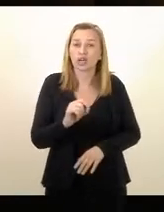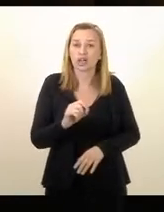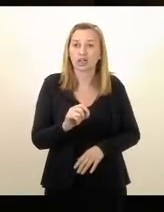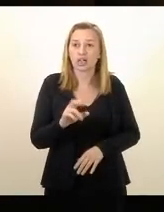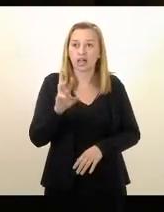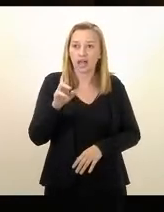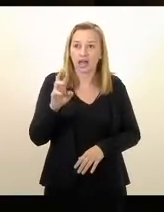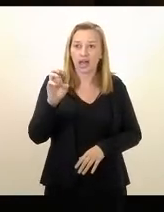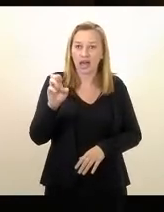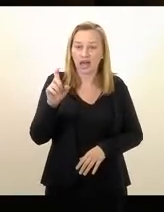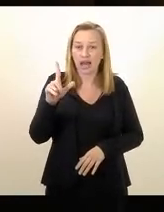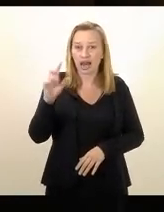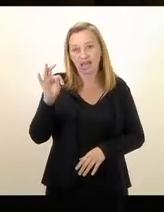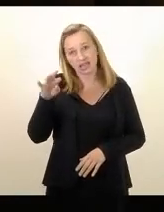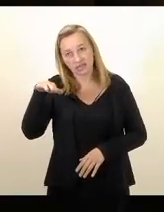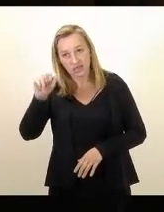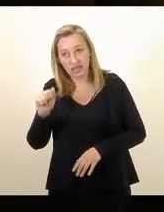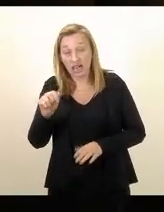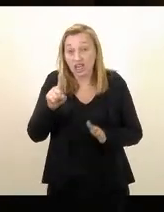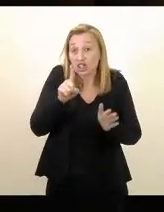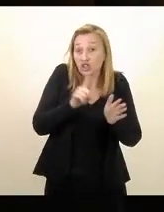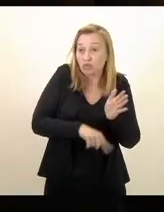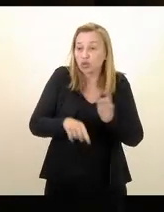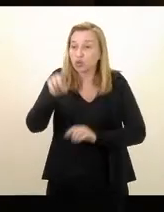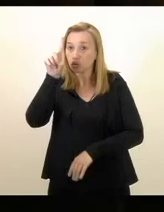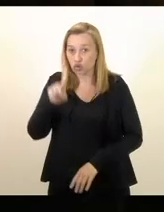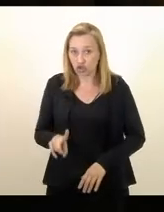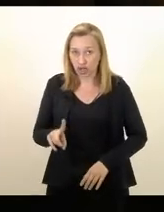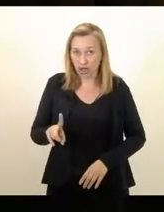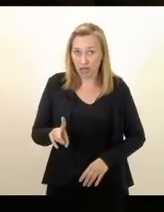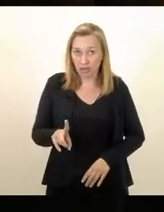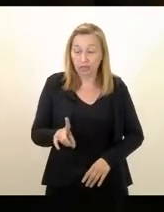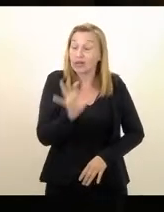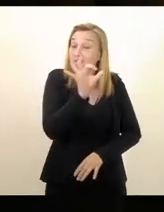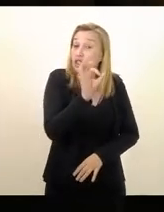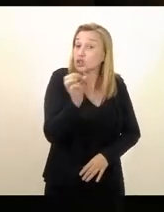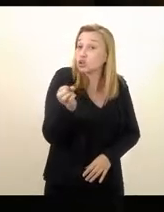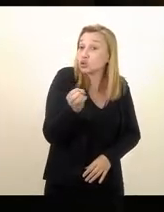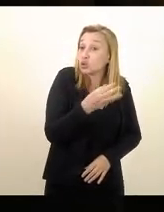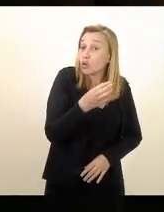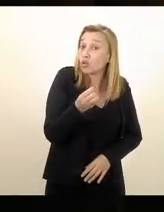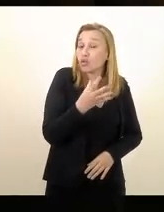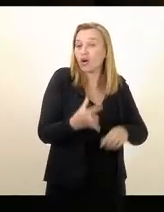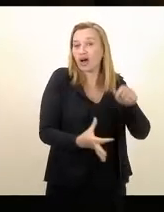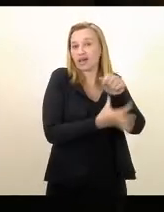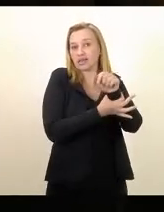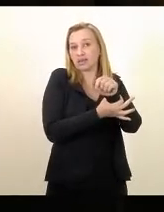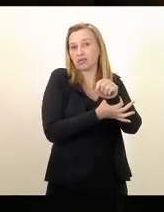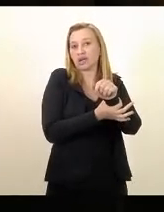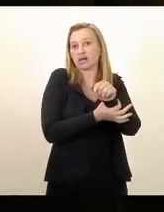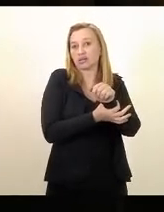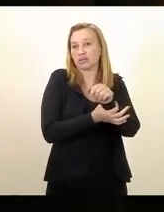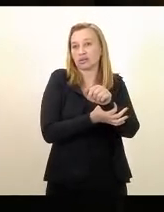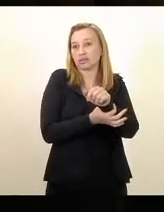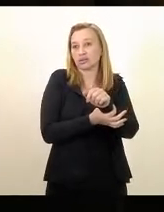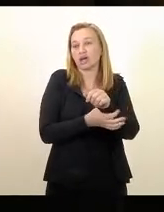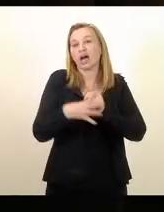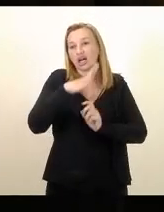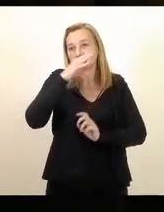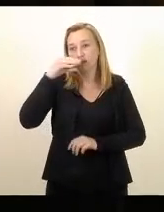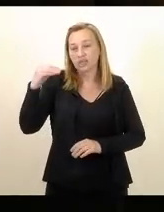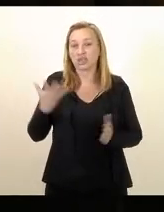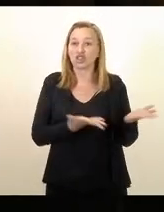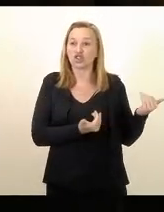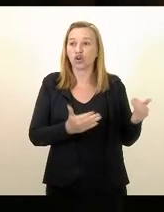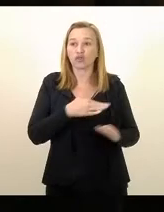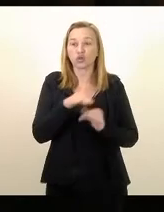relativizar minimizar este direito recentemente assegurado aos adolescentes e jovens de